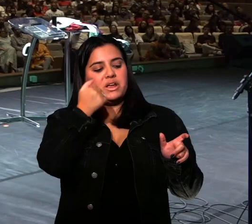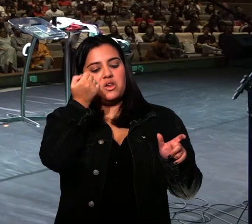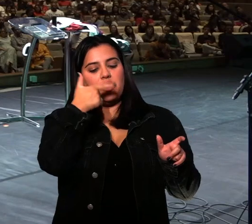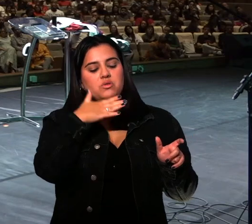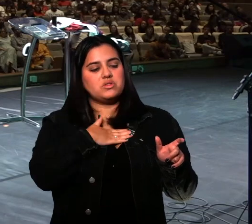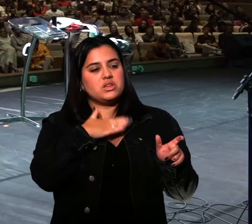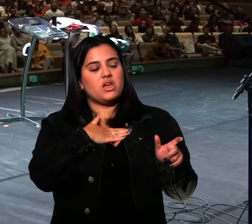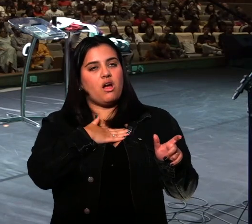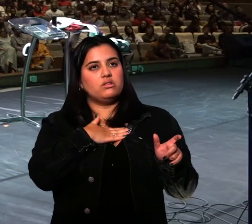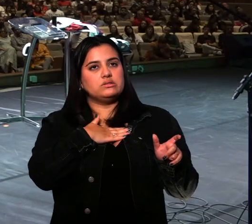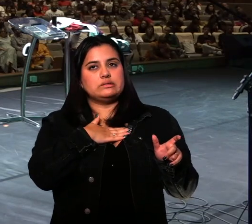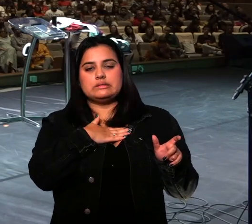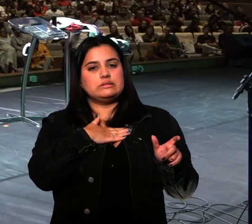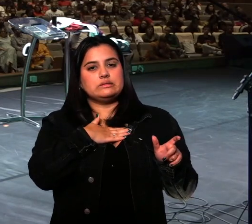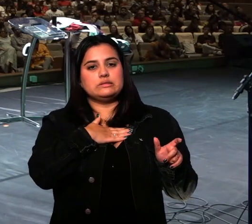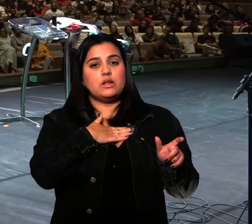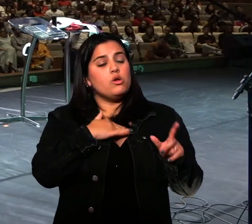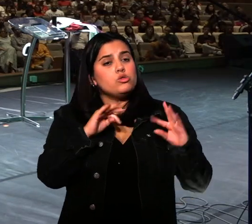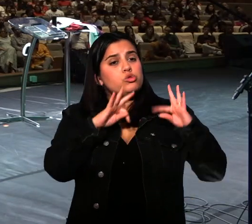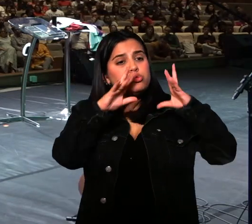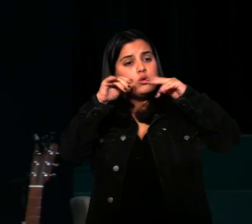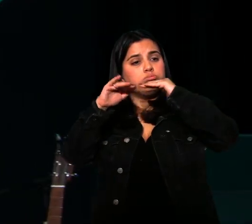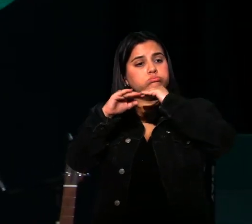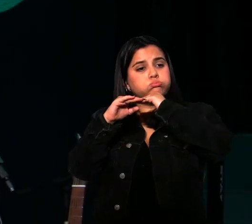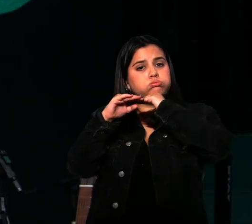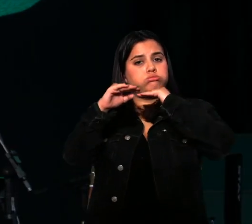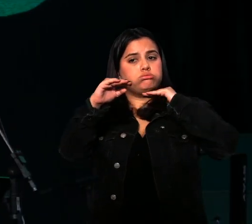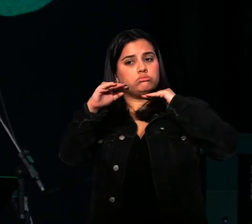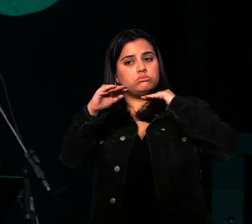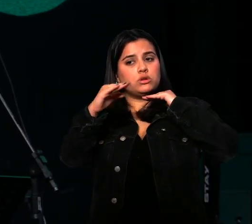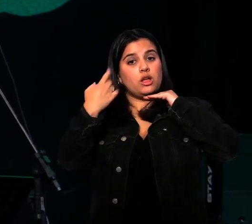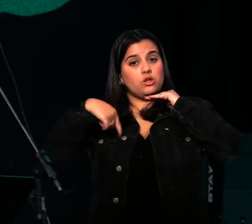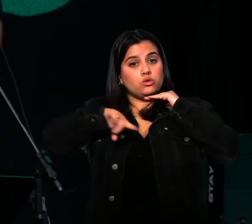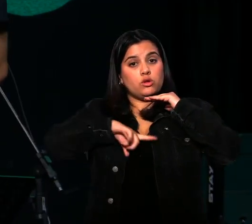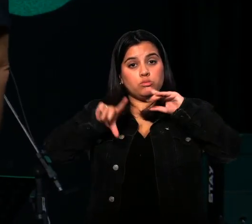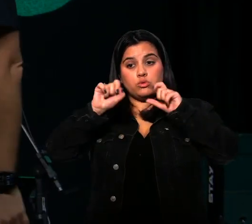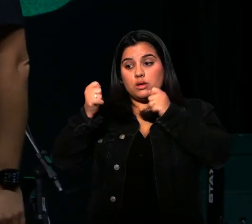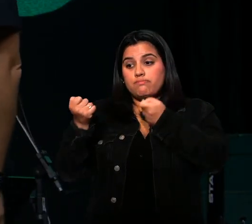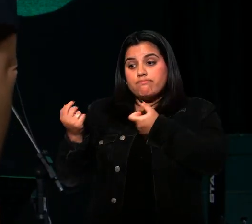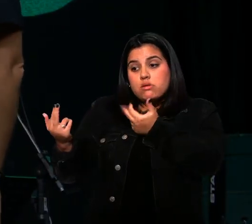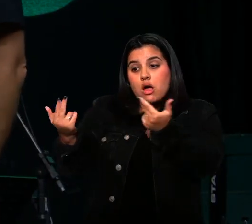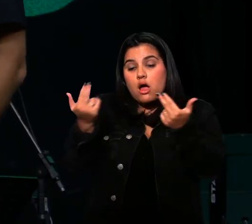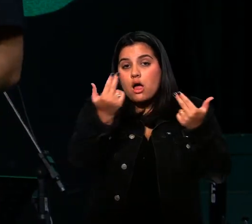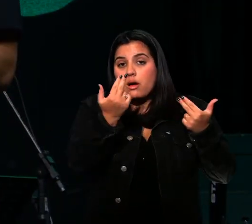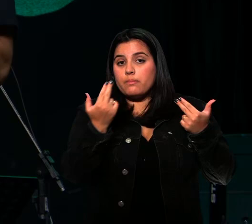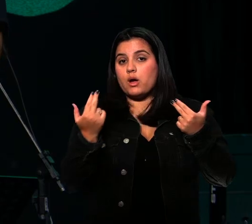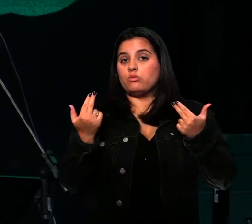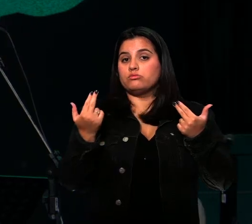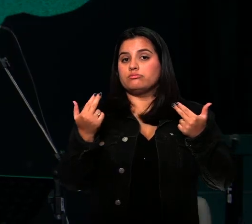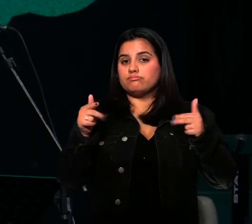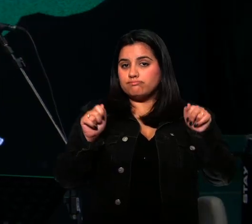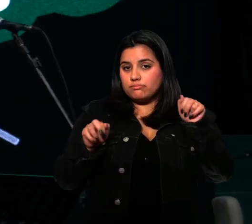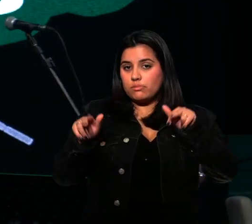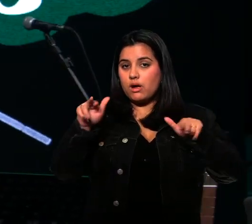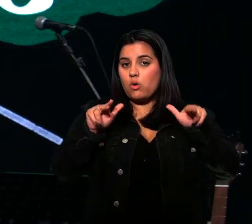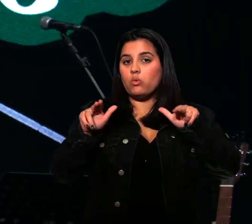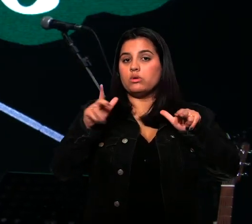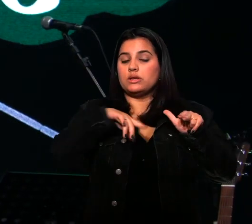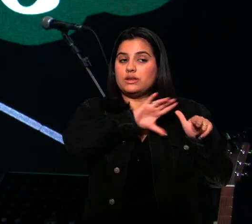somos primos, agregados, conhecidos, simpatizantes, nós somos irmãos em Cristo Jesus, a gente se aproxima de